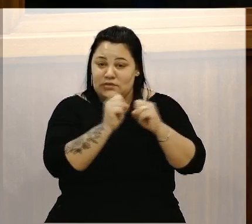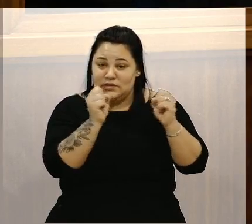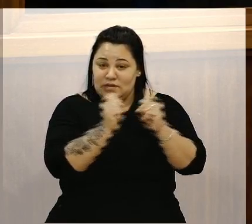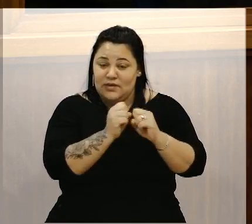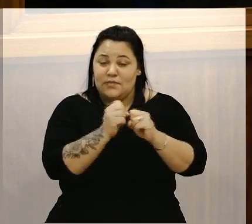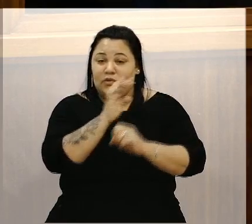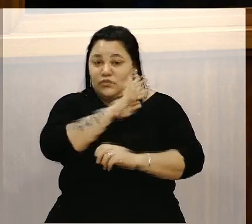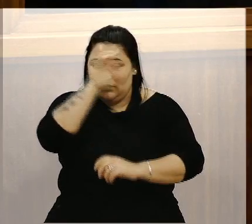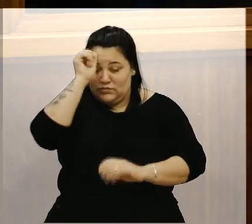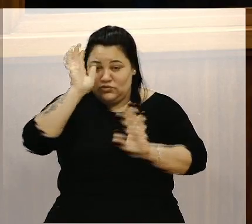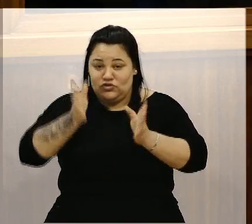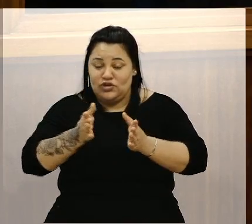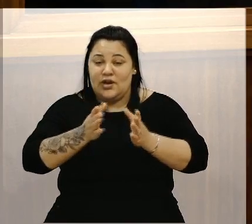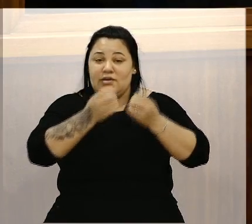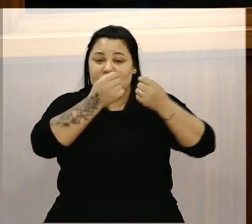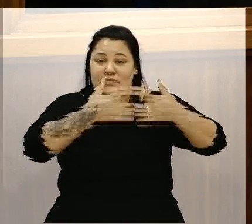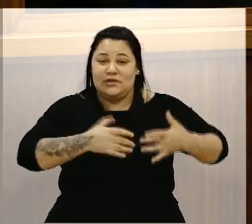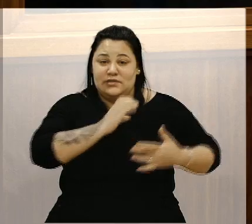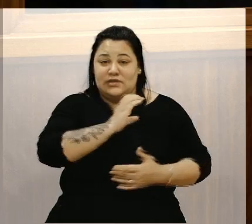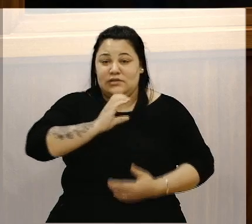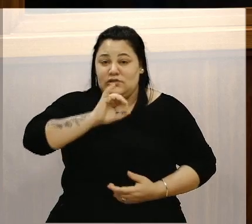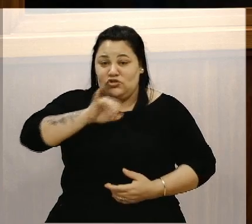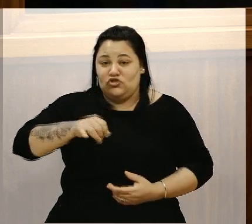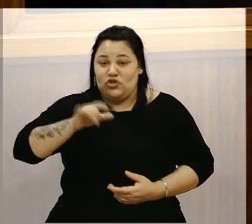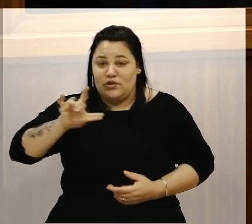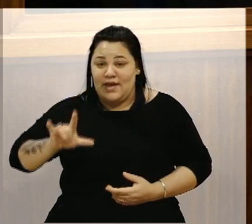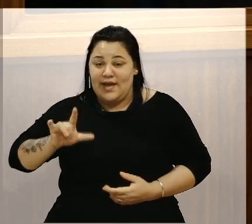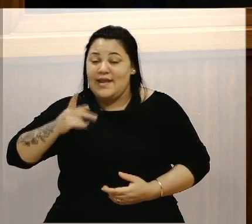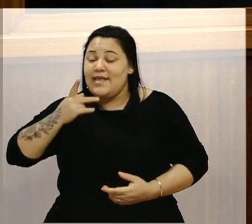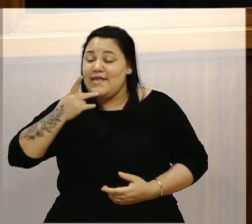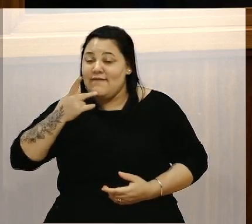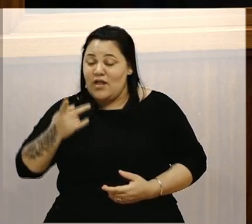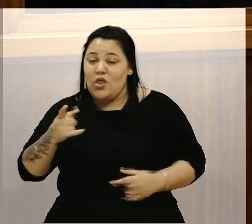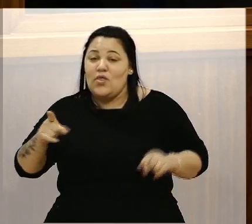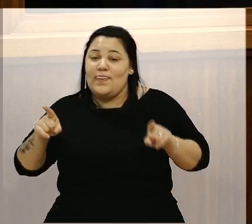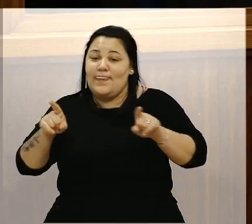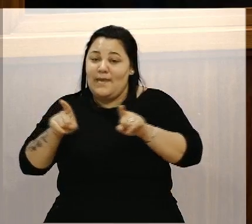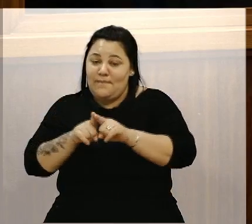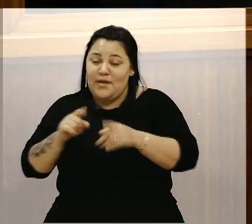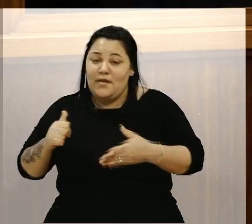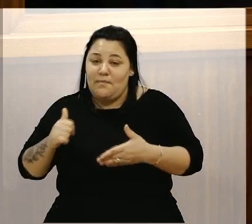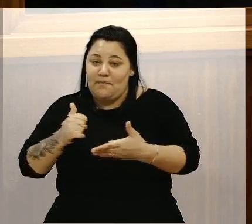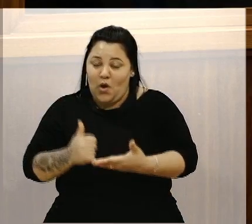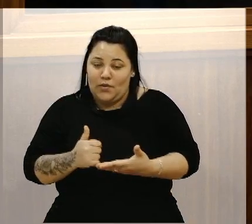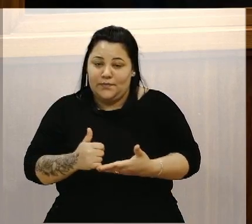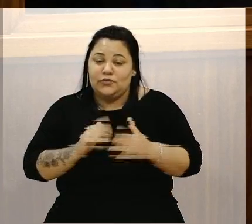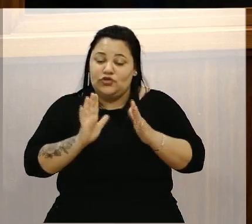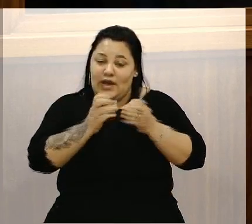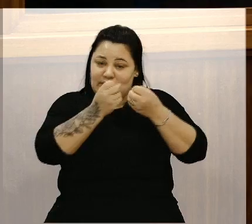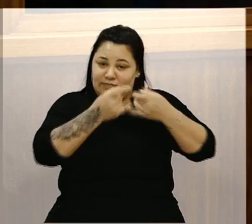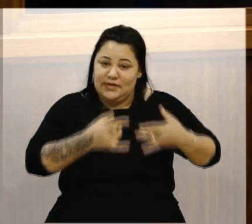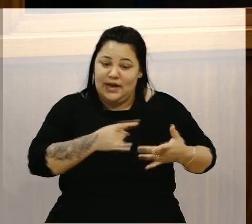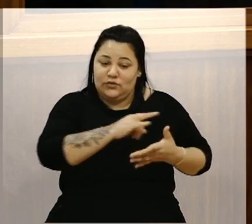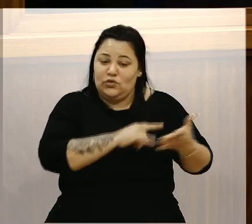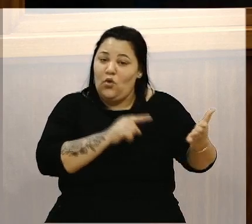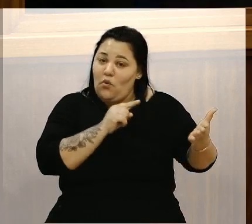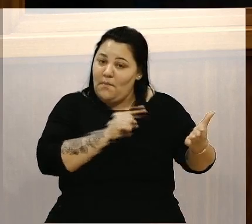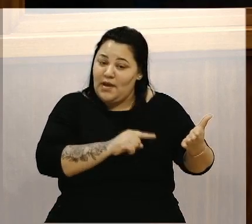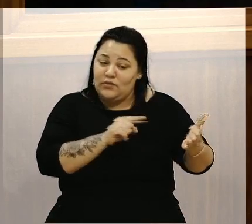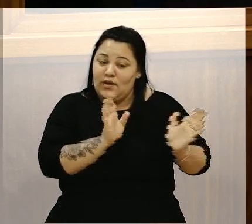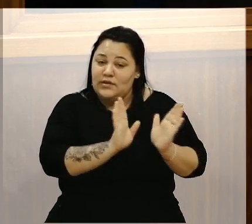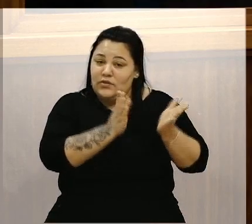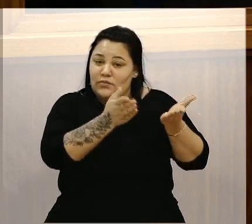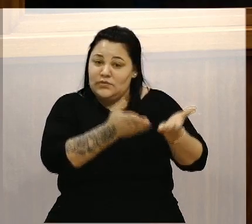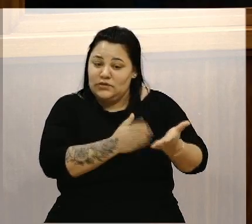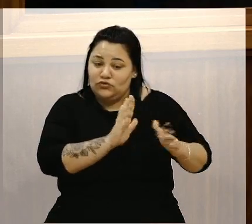a CCJL, a mesma manifestou-se pela sua legalidade. Ante ao exposto, essa Comissão de